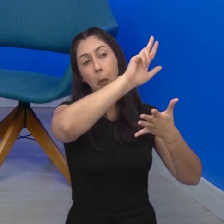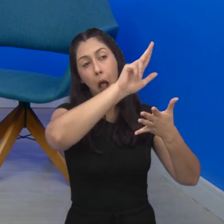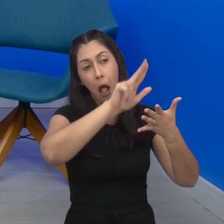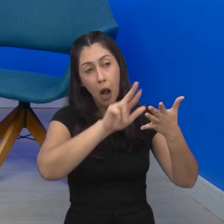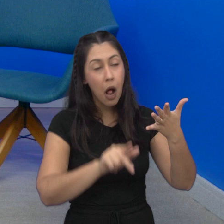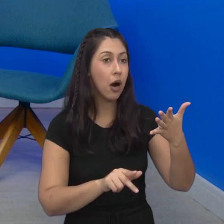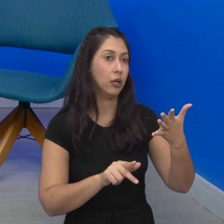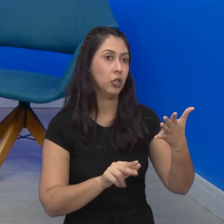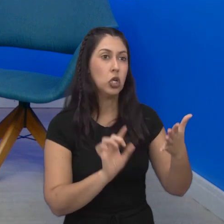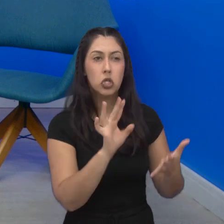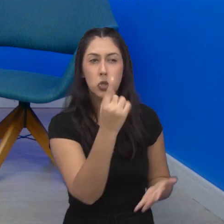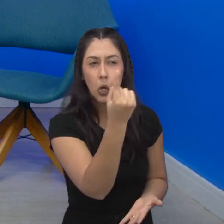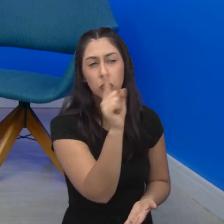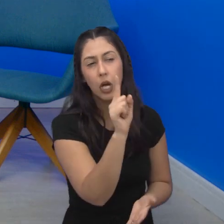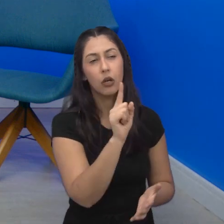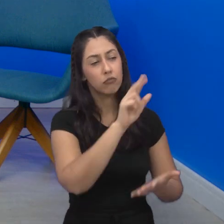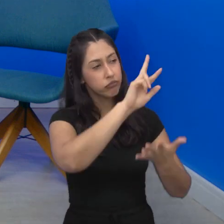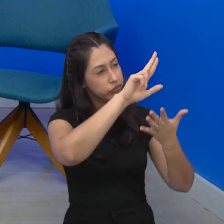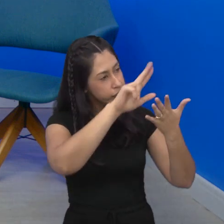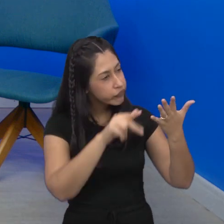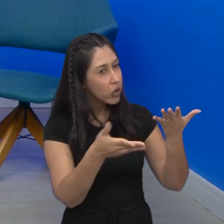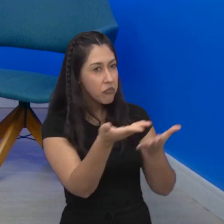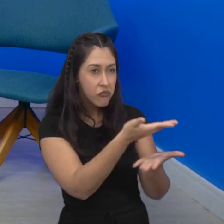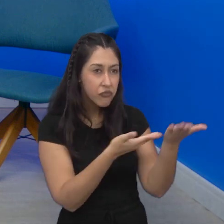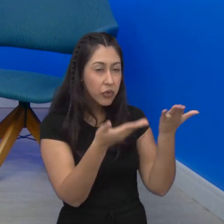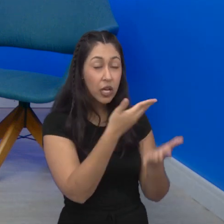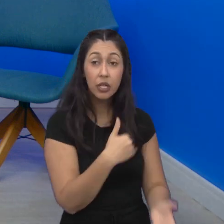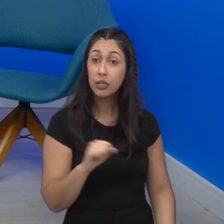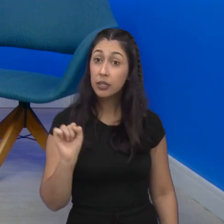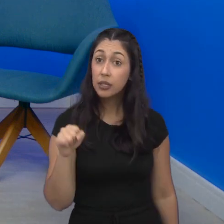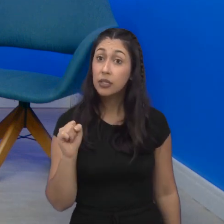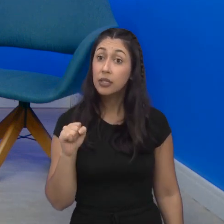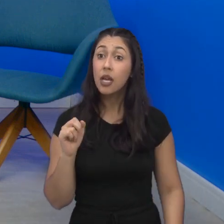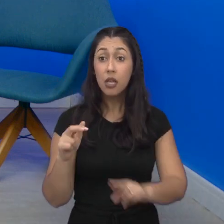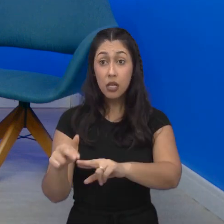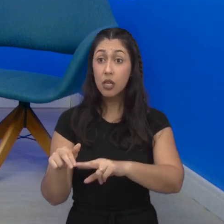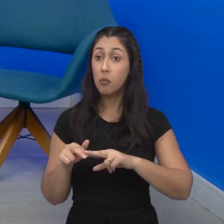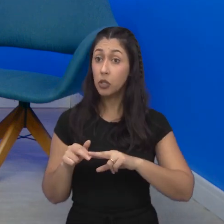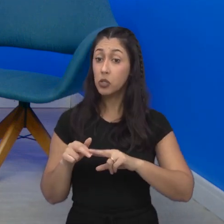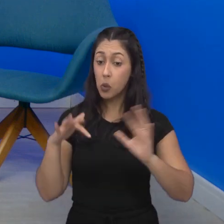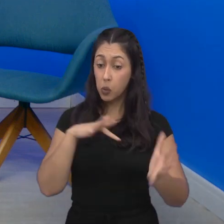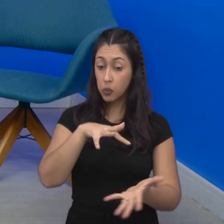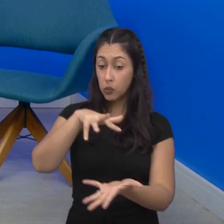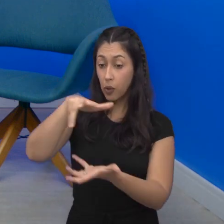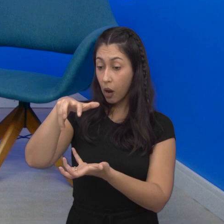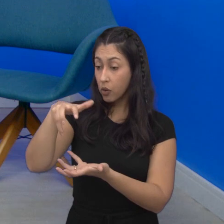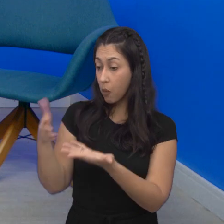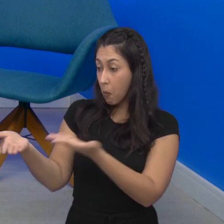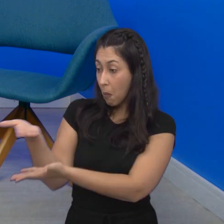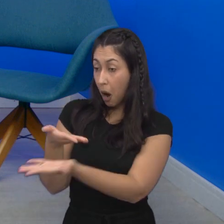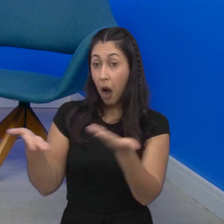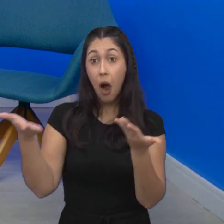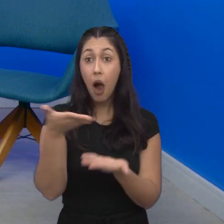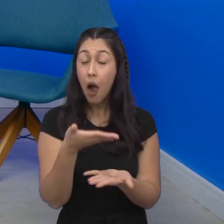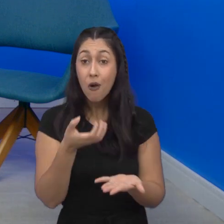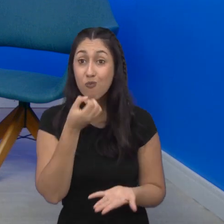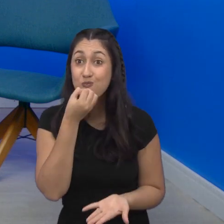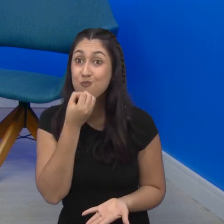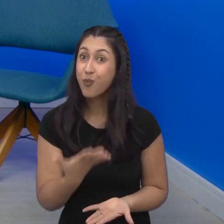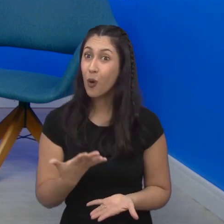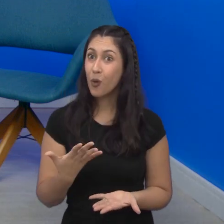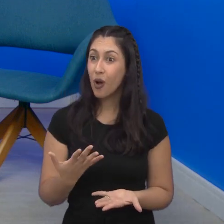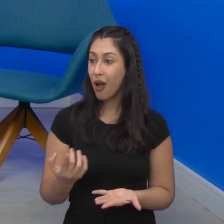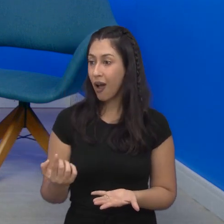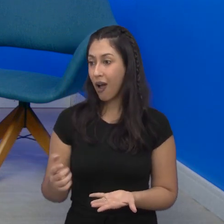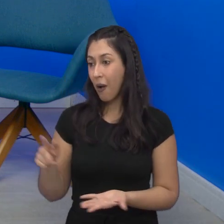né? Sempre a gente percebe que uma coisa está muito relacionada com a outra. Exatamente, e é por isso que essas relações entre os países são tão benéficas,